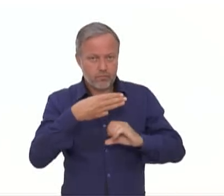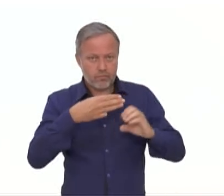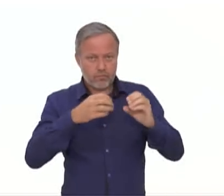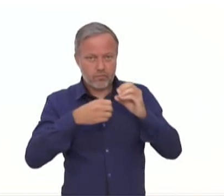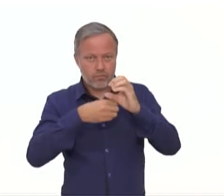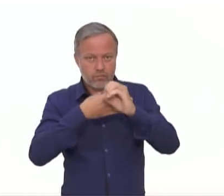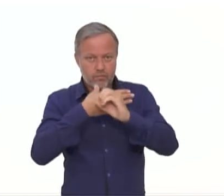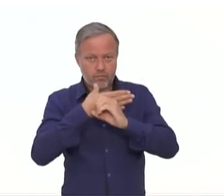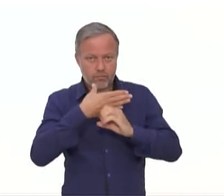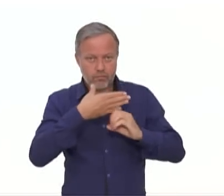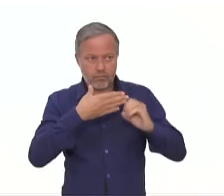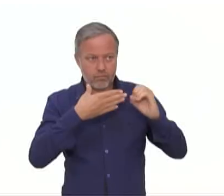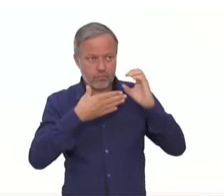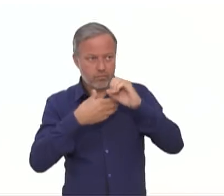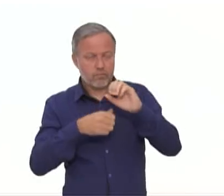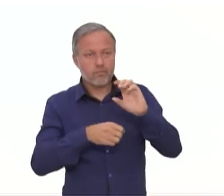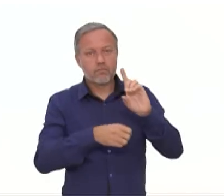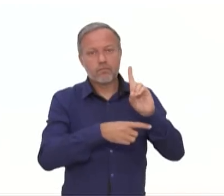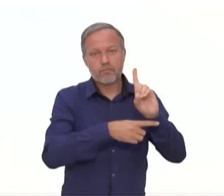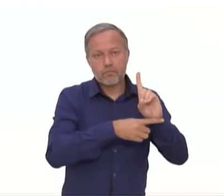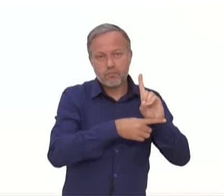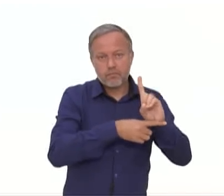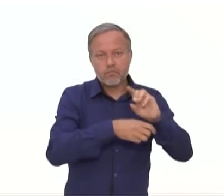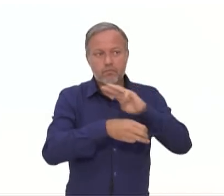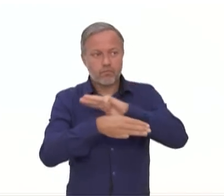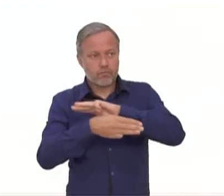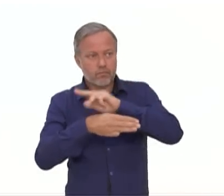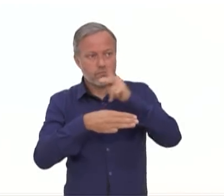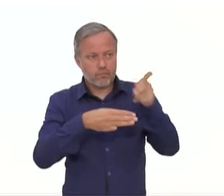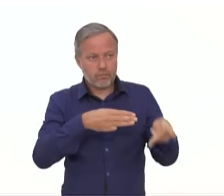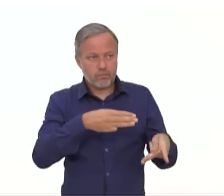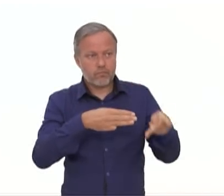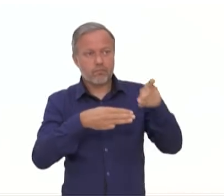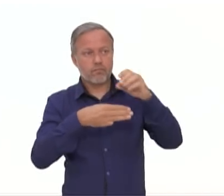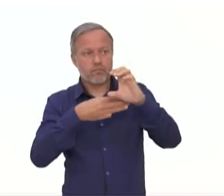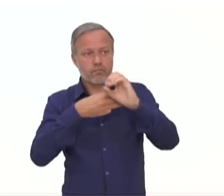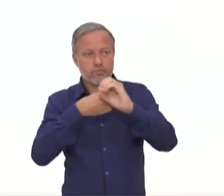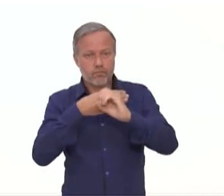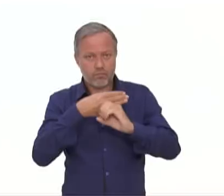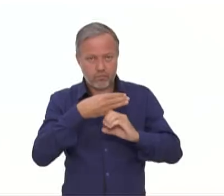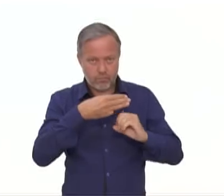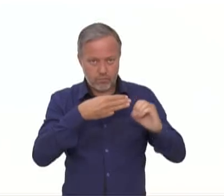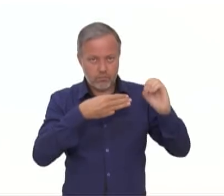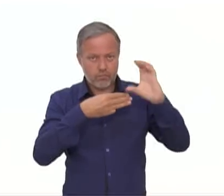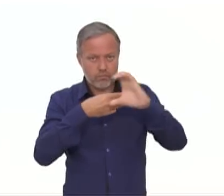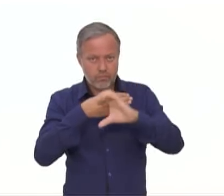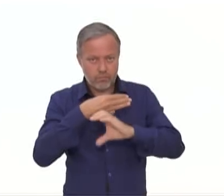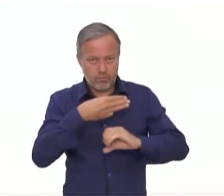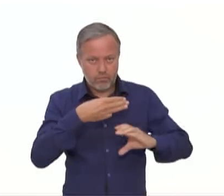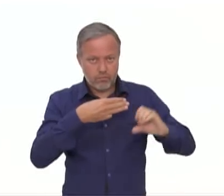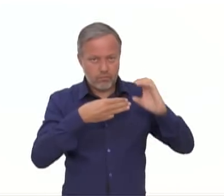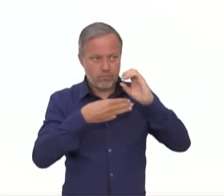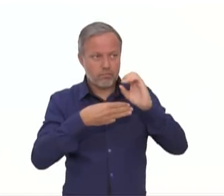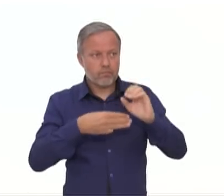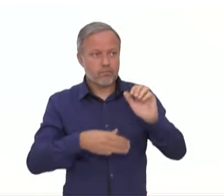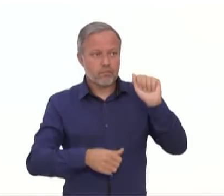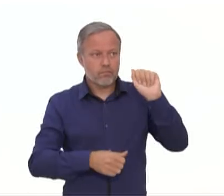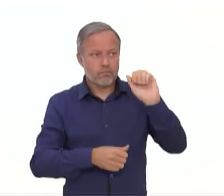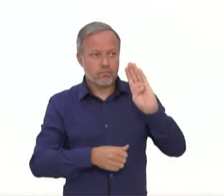D, membrana plasmática, organelas e citoplasma. Daqui a pouco eu volto com a resposta correta.